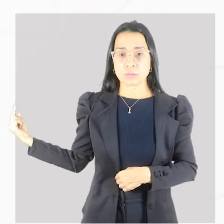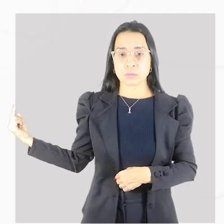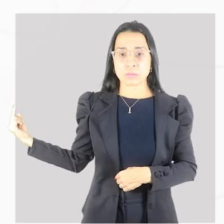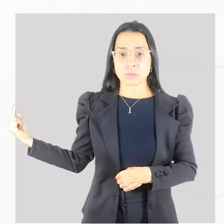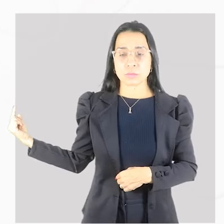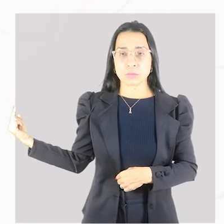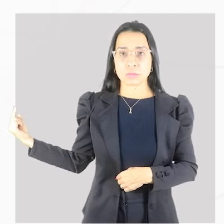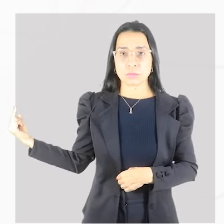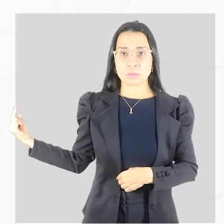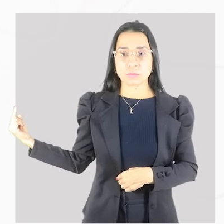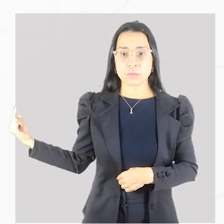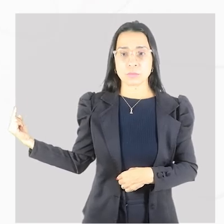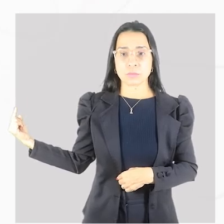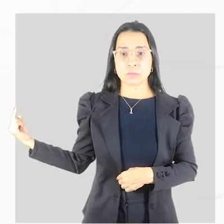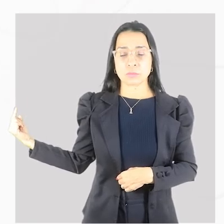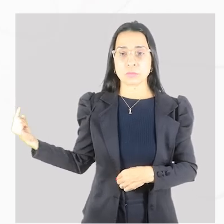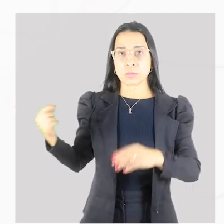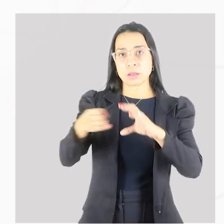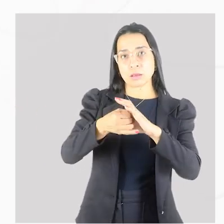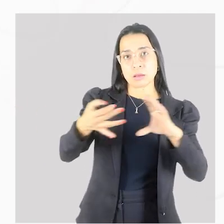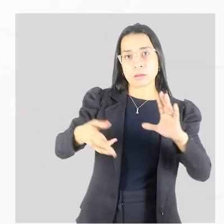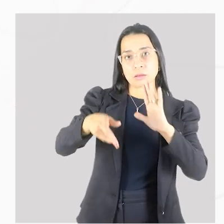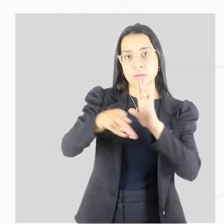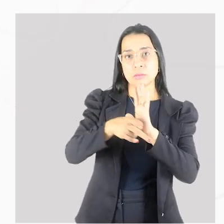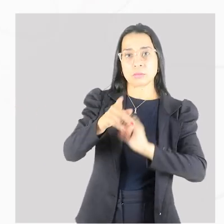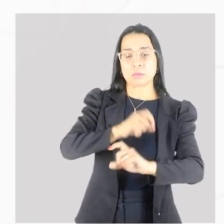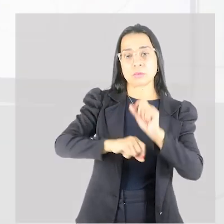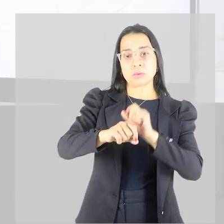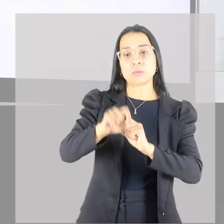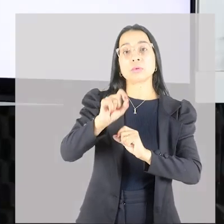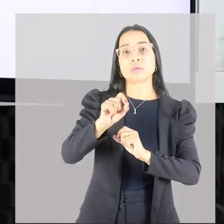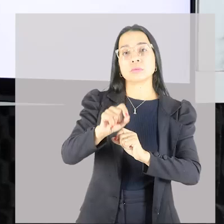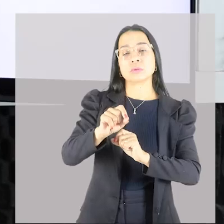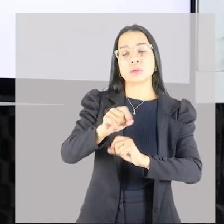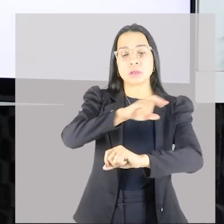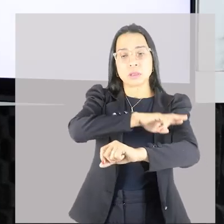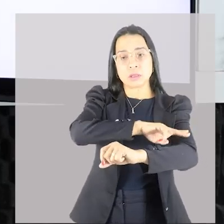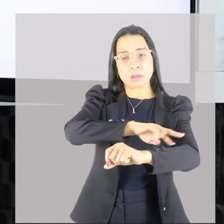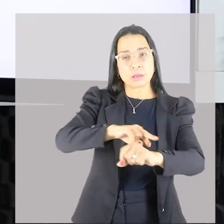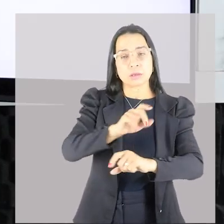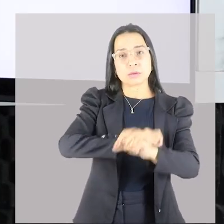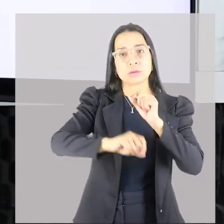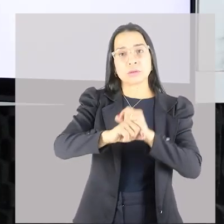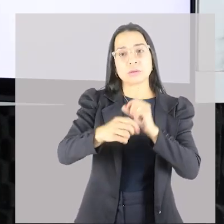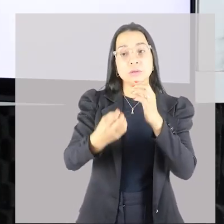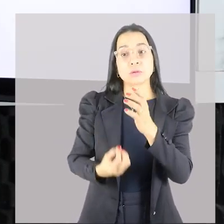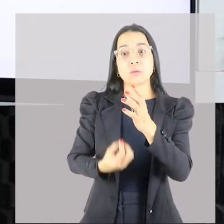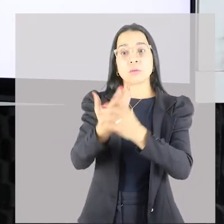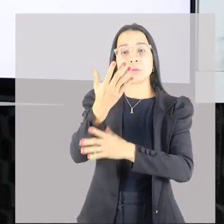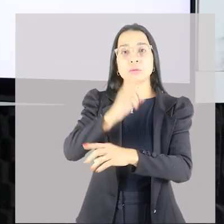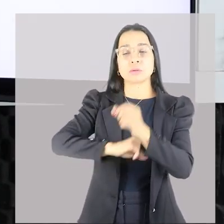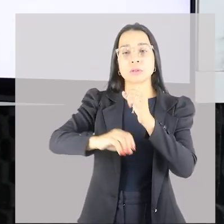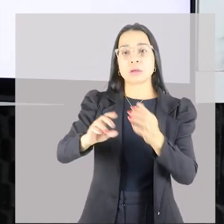da etnia, das características próprias ali, das etnias originárias, dos povos indígenas. A garantia